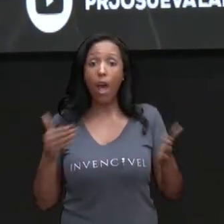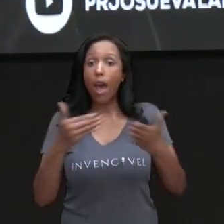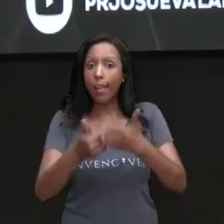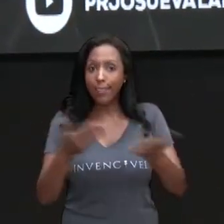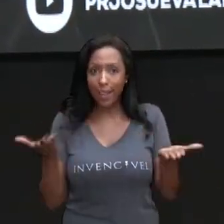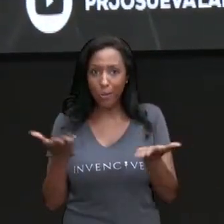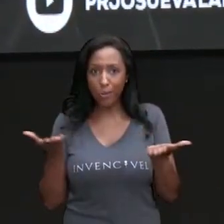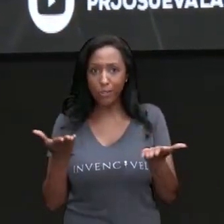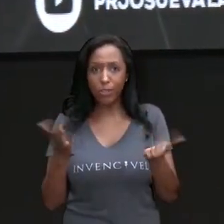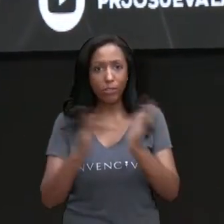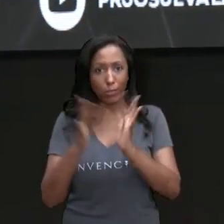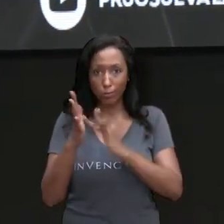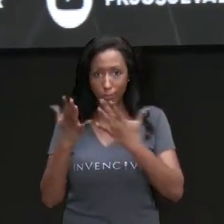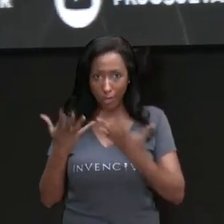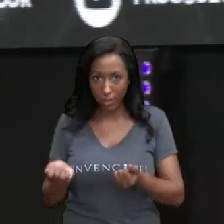vida dele.